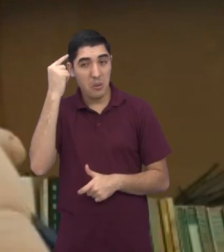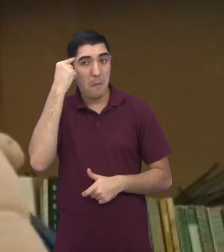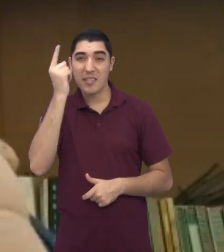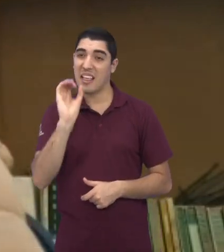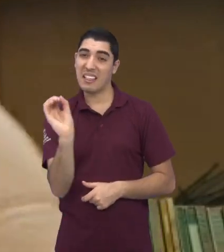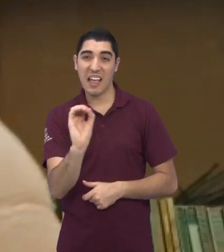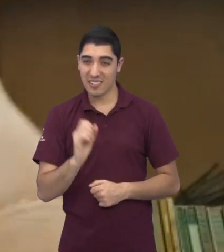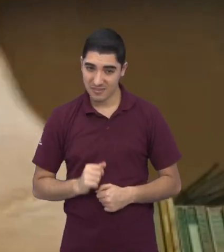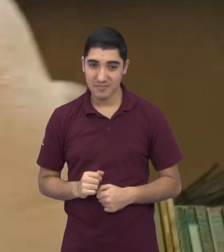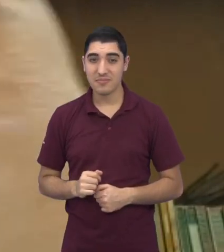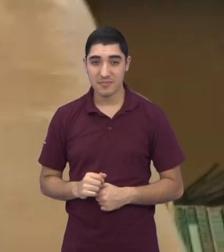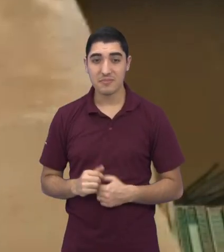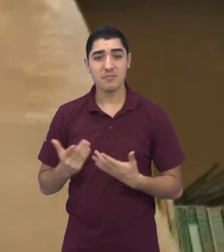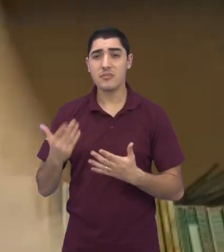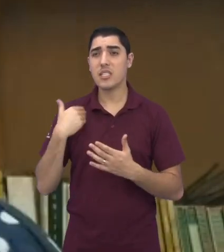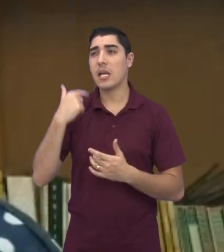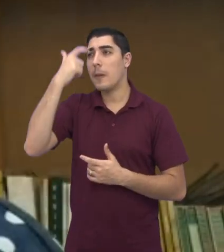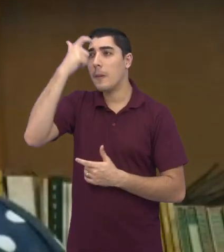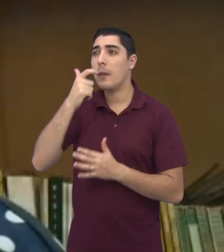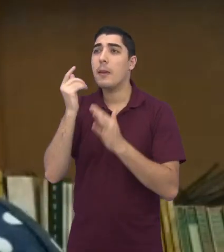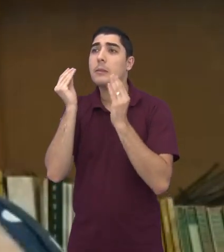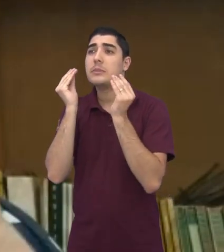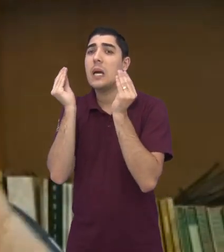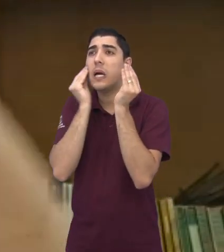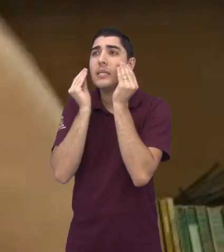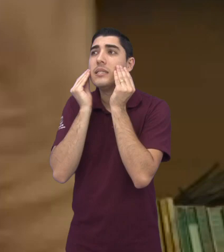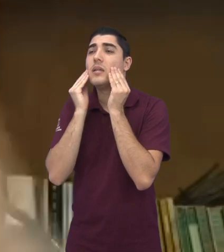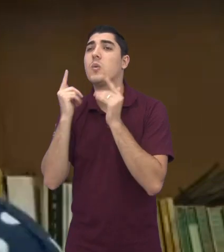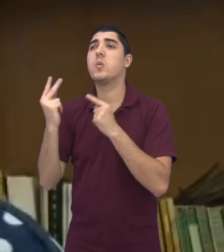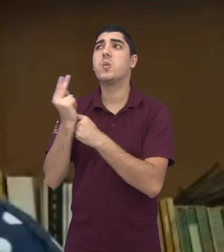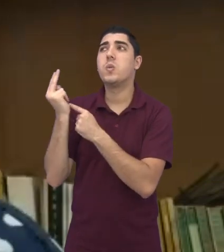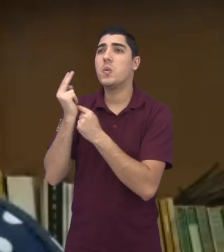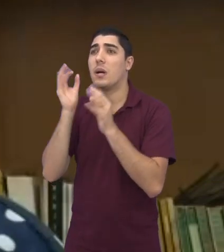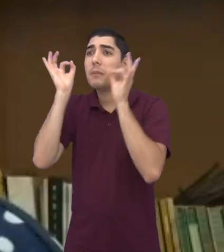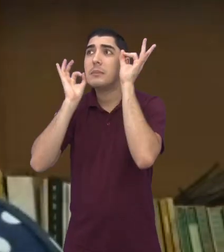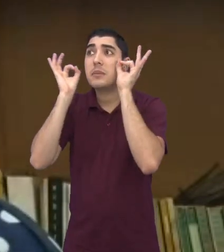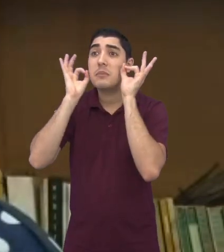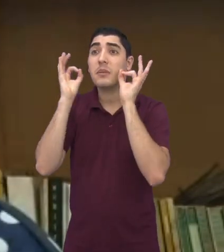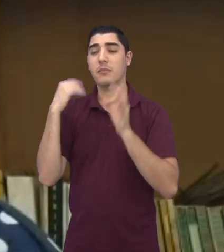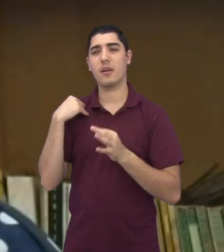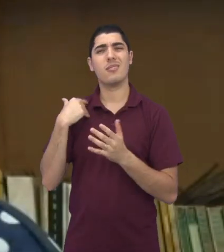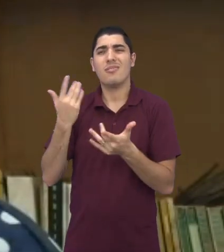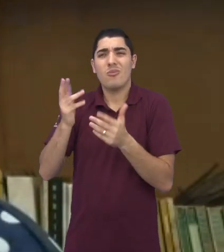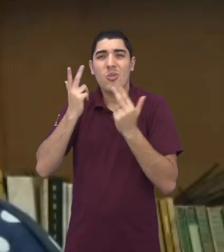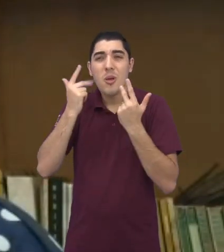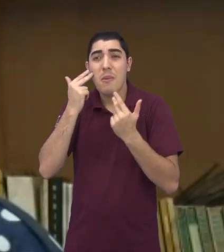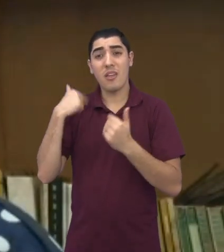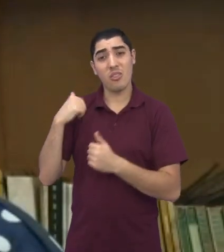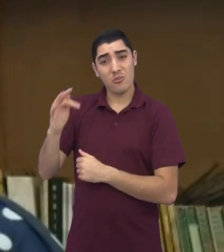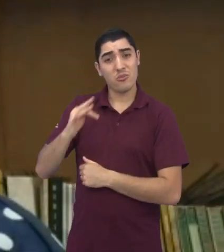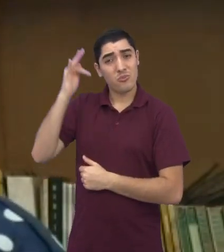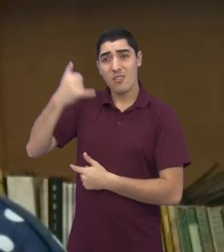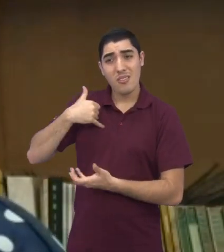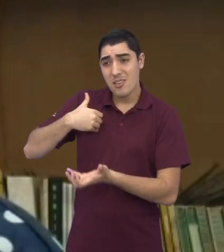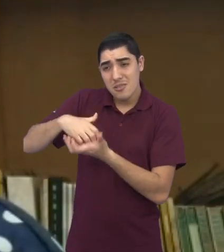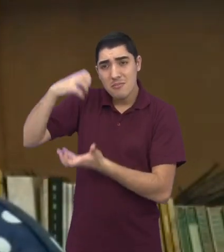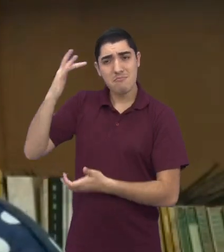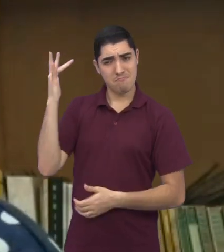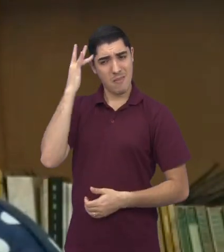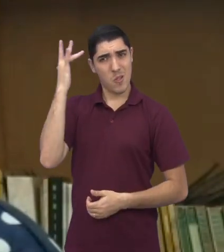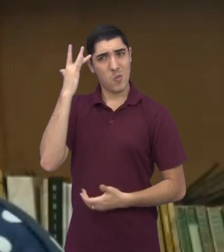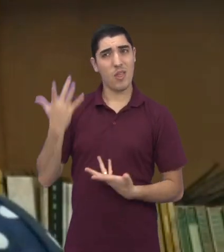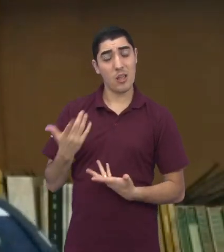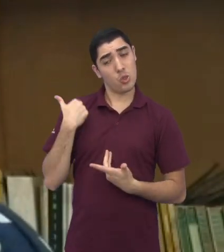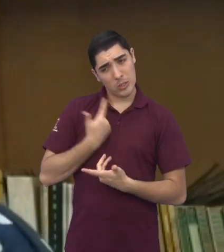eu me conservo eternamente, para que eu não seja aquilo que eu sou, uma pessoa madura. Combater a